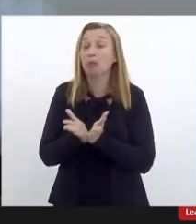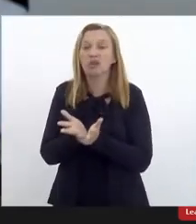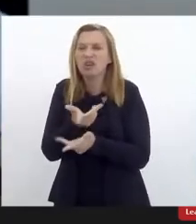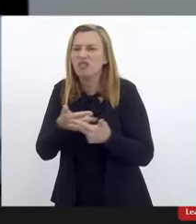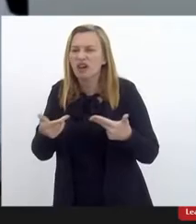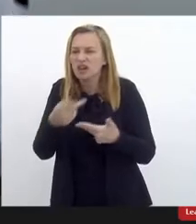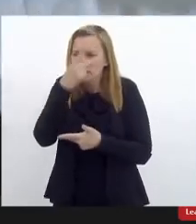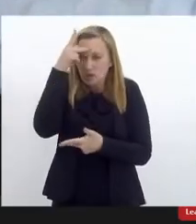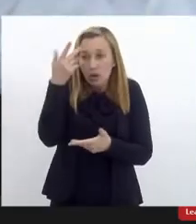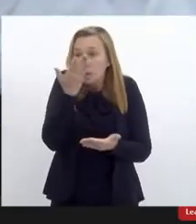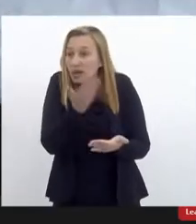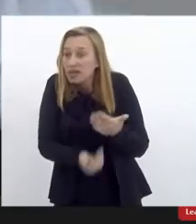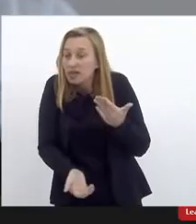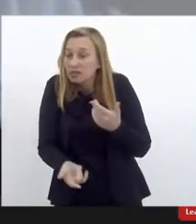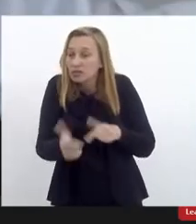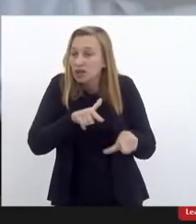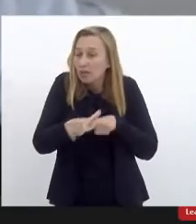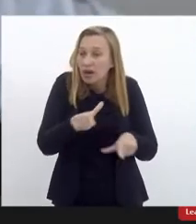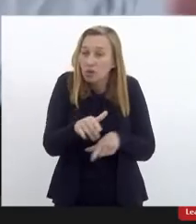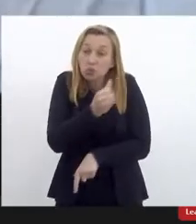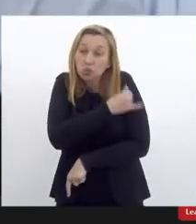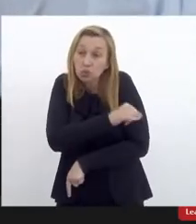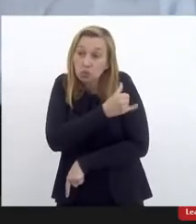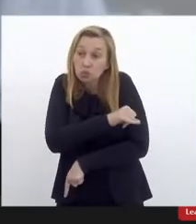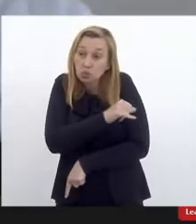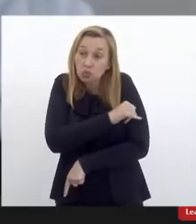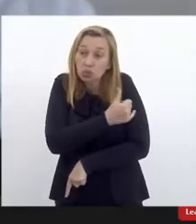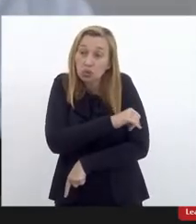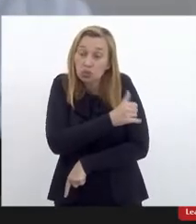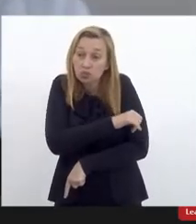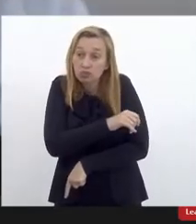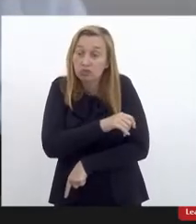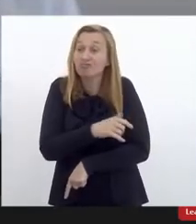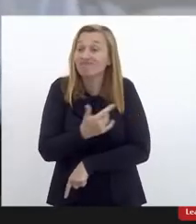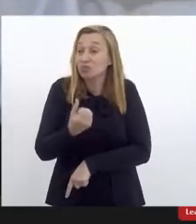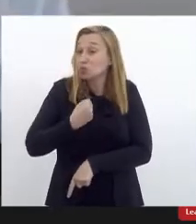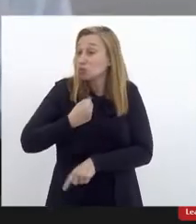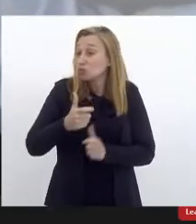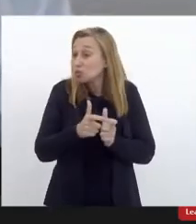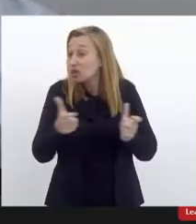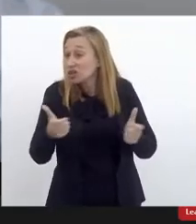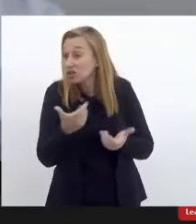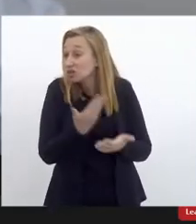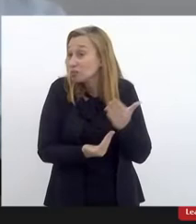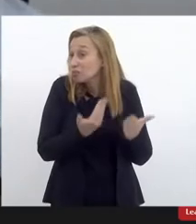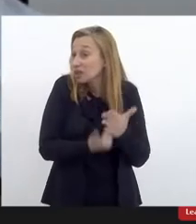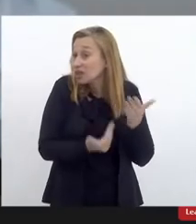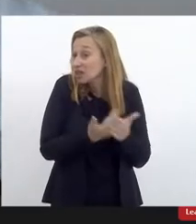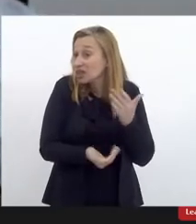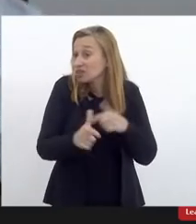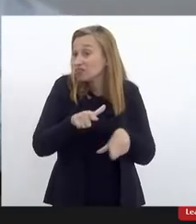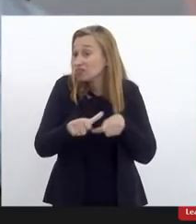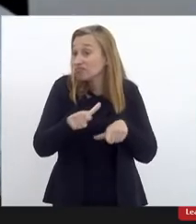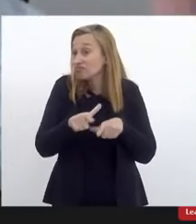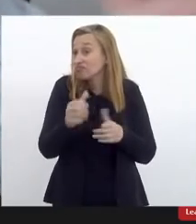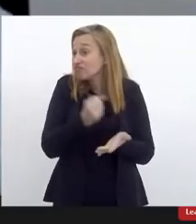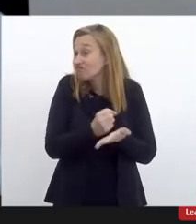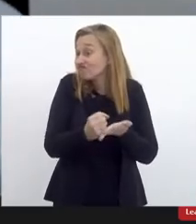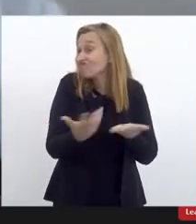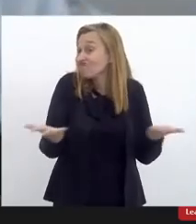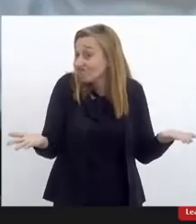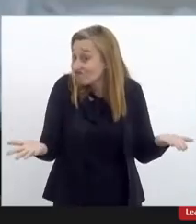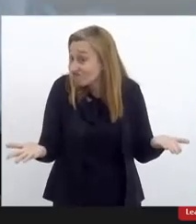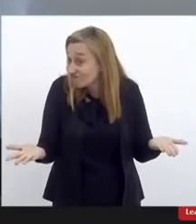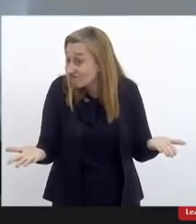gente perdeu o emprego. O Rio de Janeiro, infelizmente, é o campeão nacional na federação de empregos perdidos, de empregos com carteira assinada